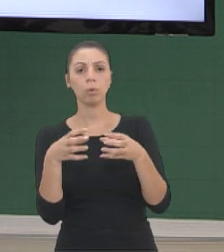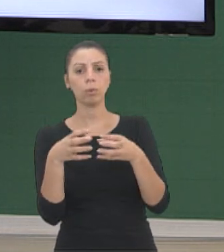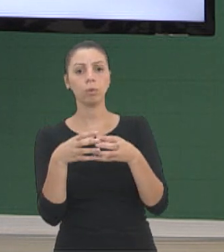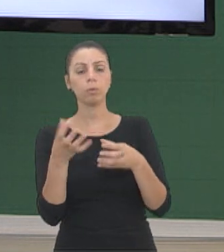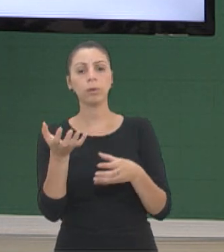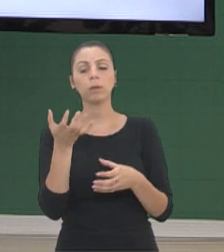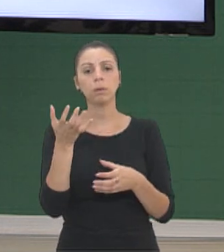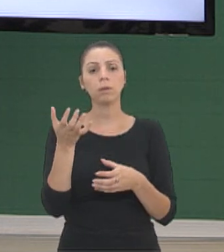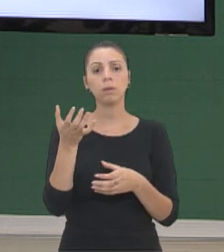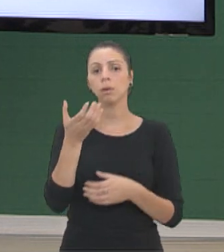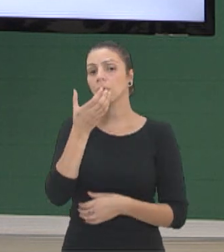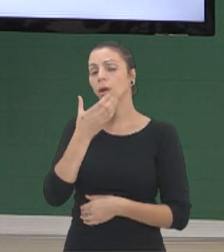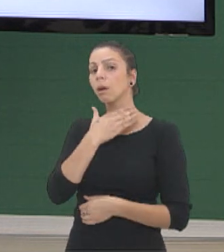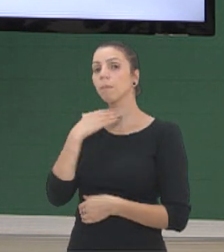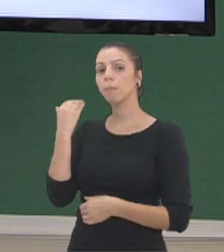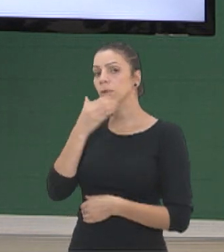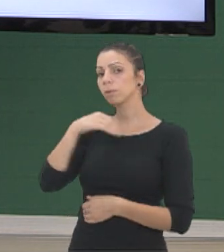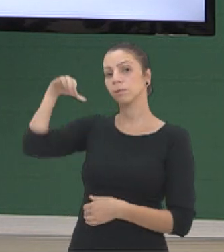rei?